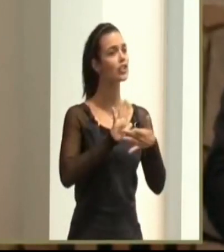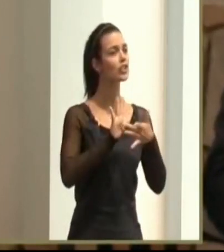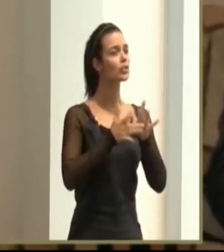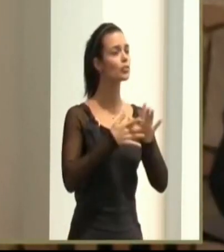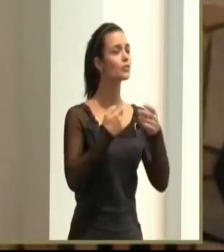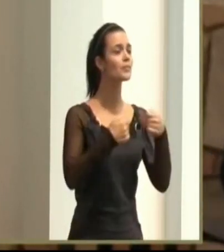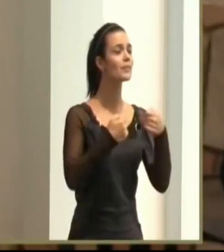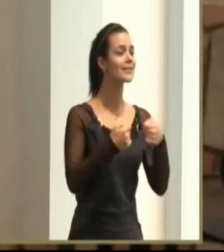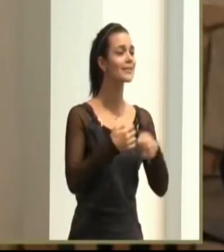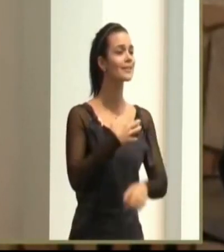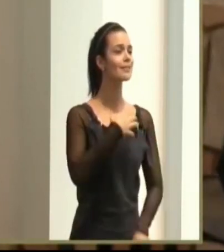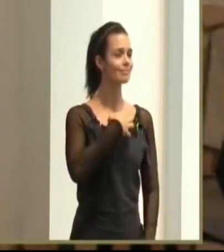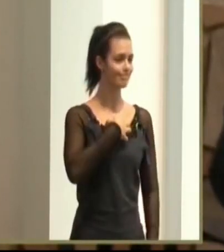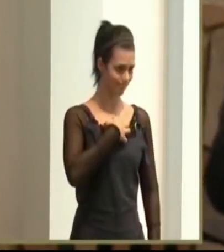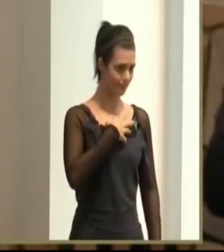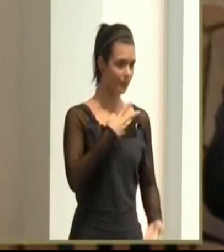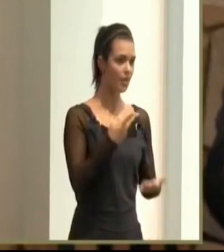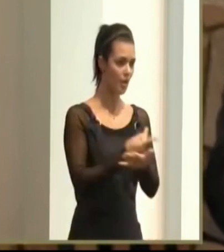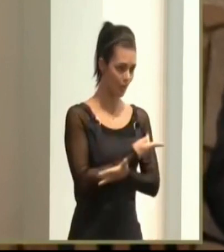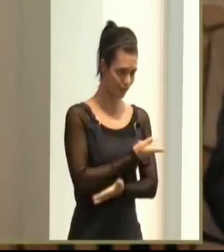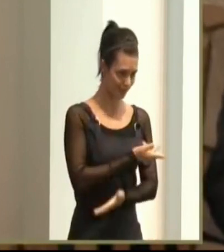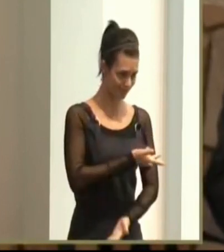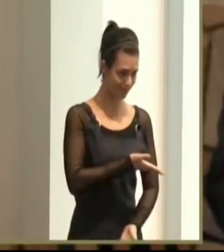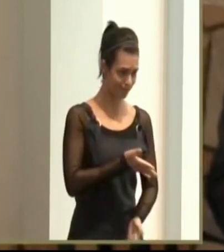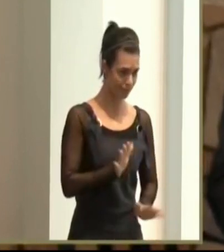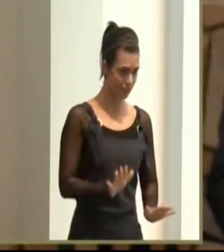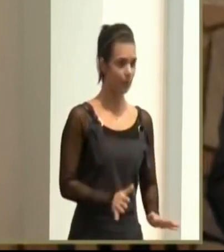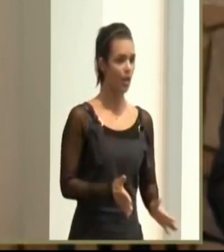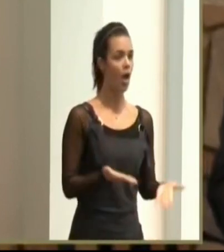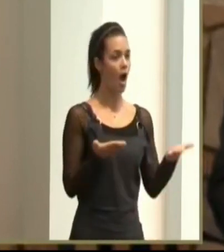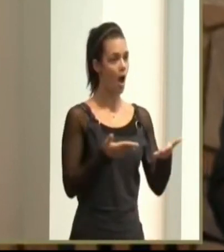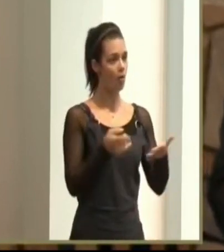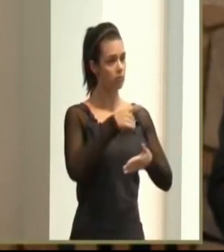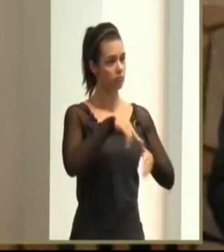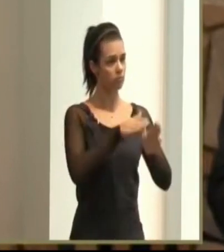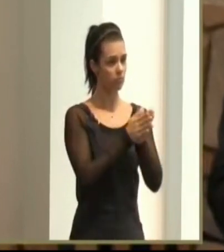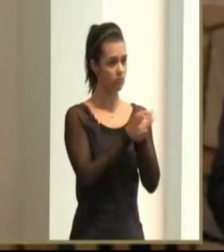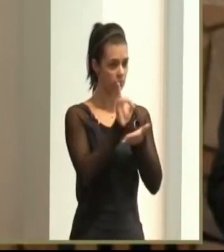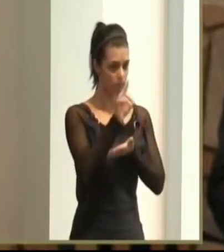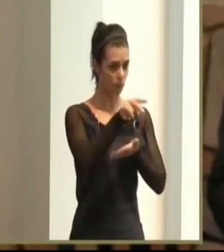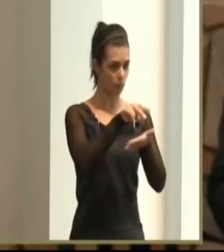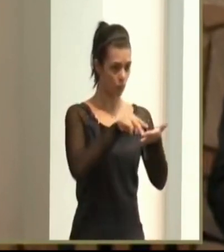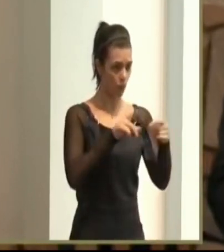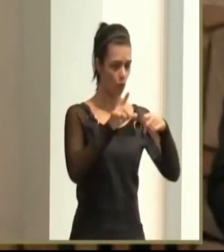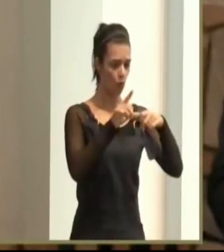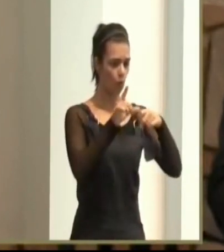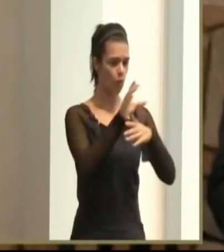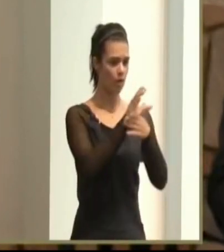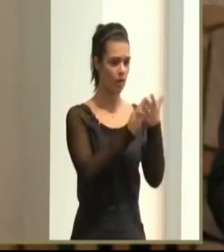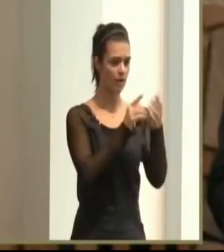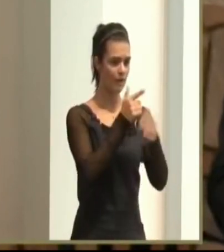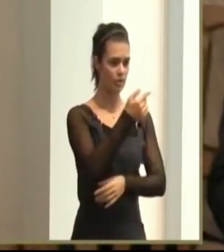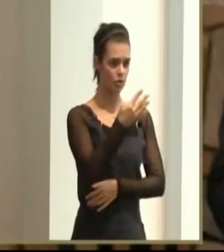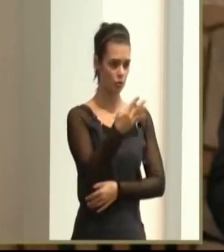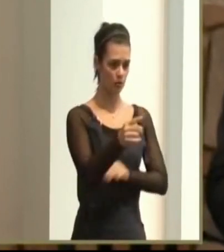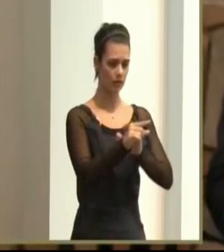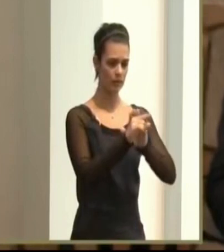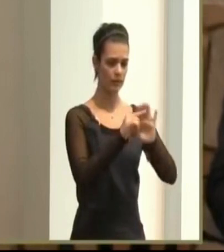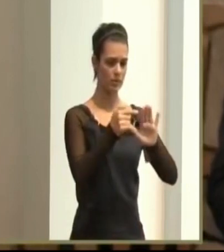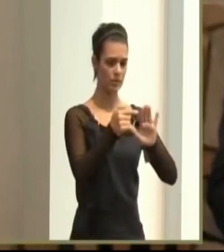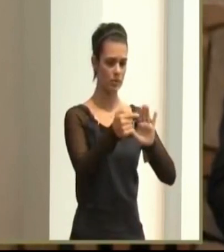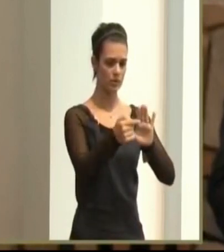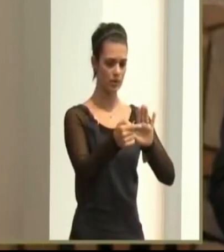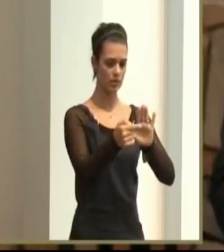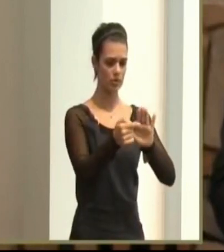eu convido você a que acesse o texto bíblico, Lucas no capítulo 24, o verso